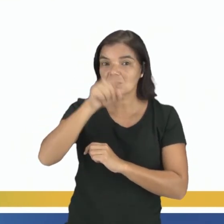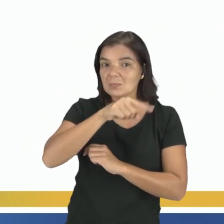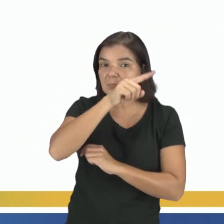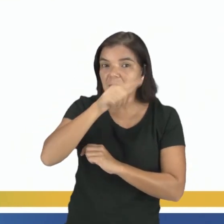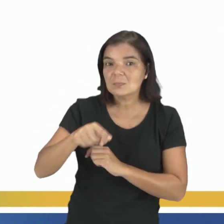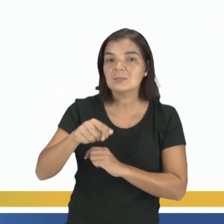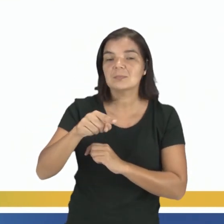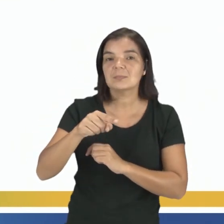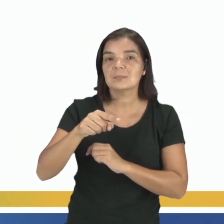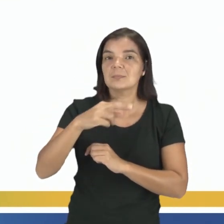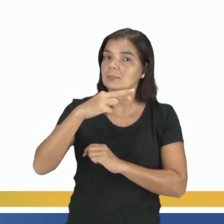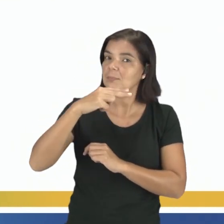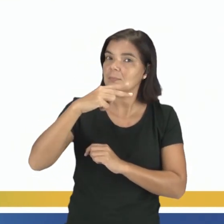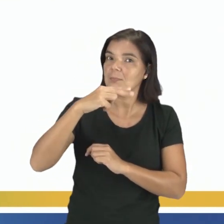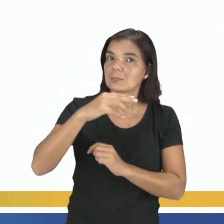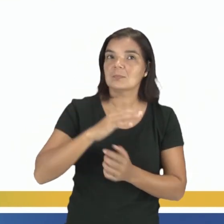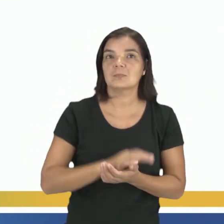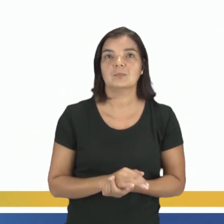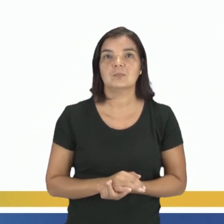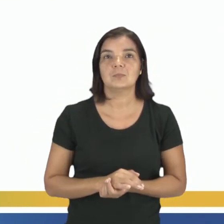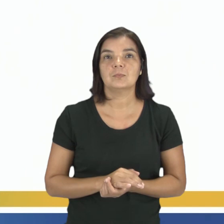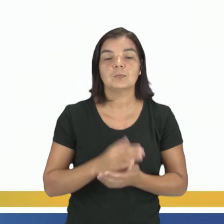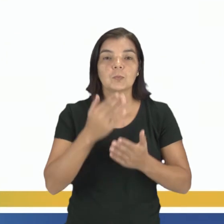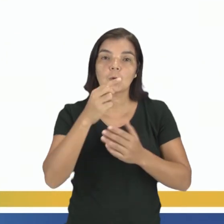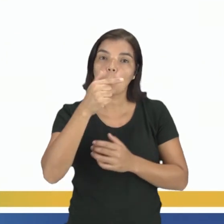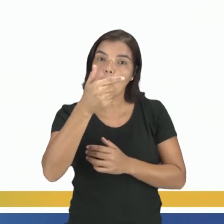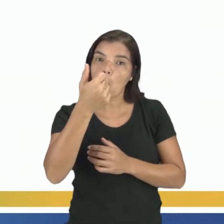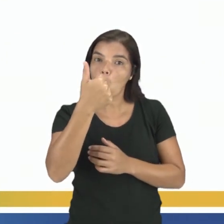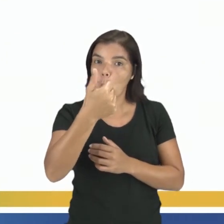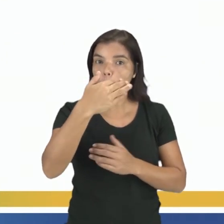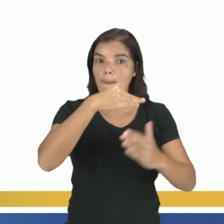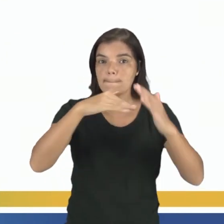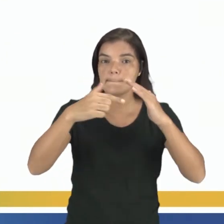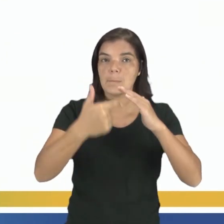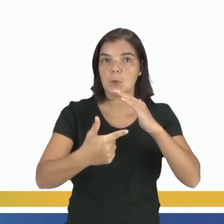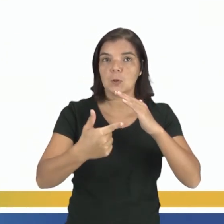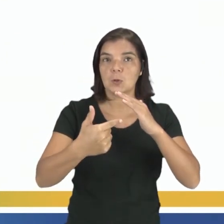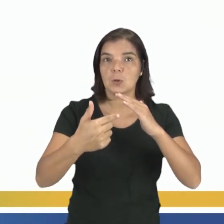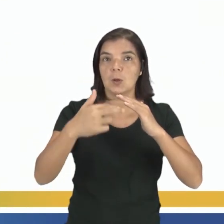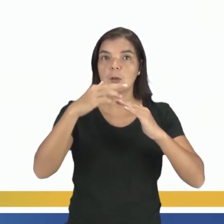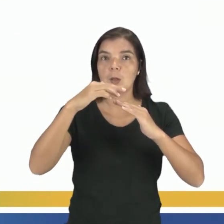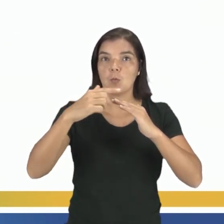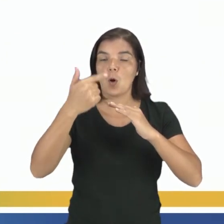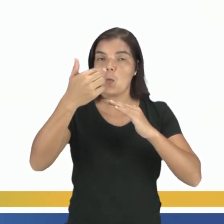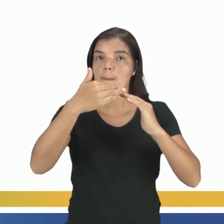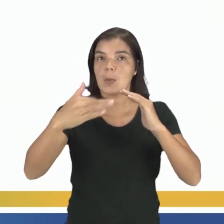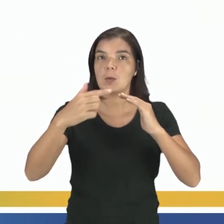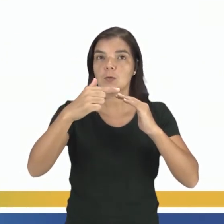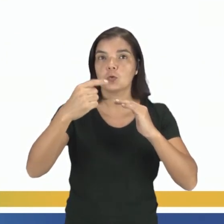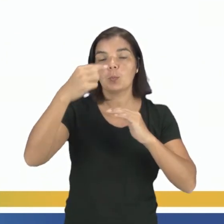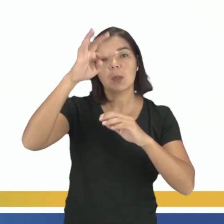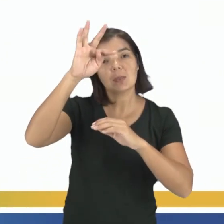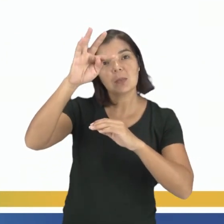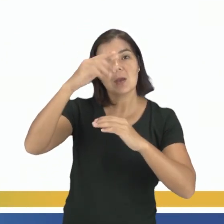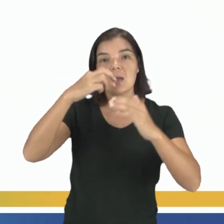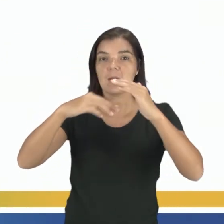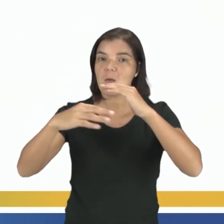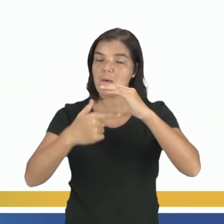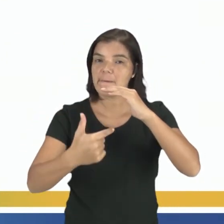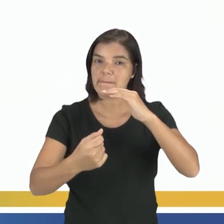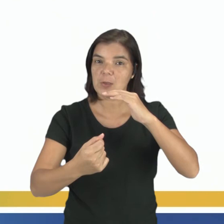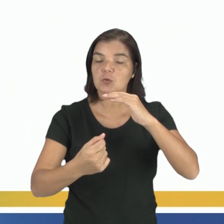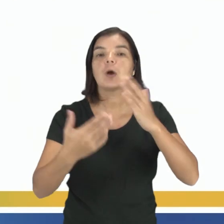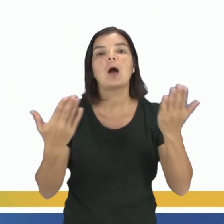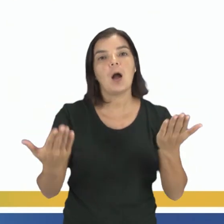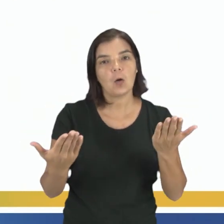igualdade. Fiquei aí com meio, é igual a meio elevado a T sobre 20. Minhas bases estão iguais, então